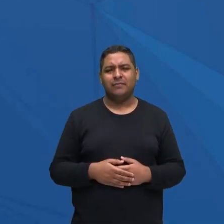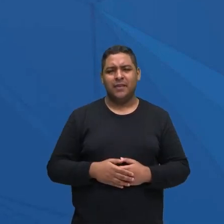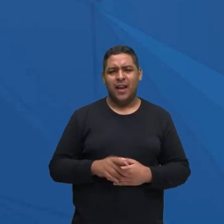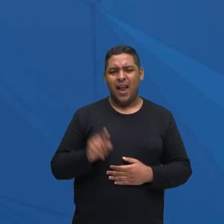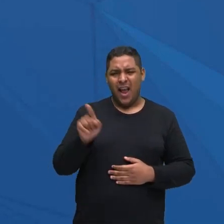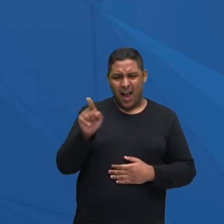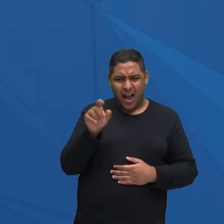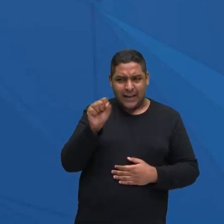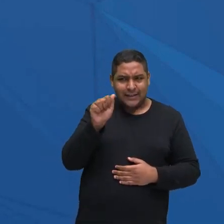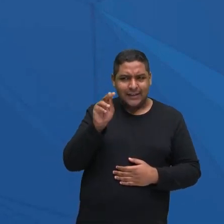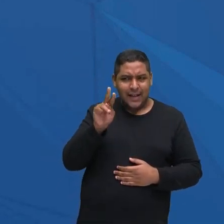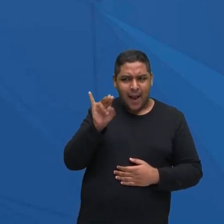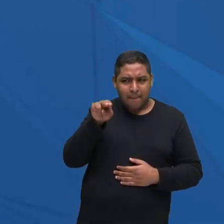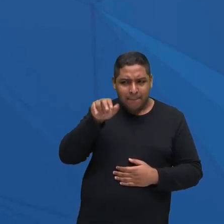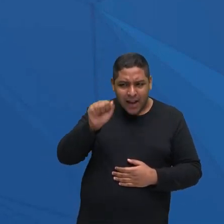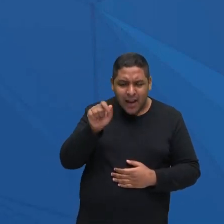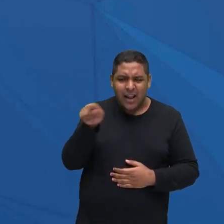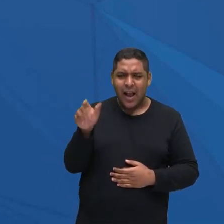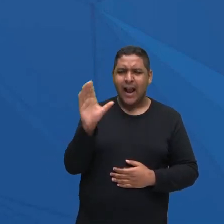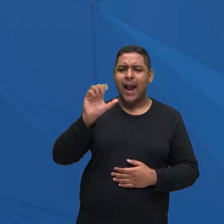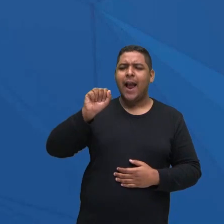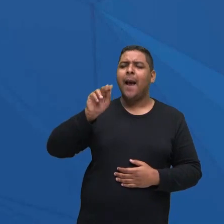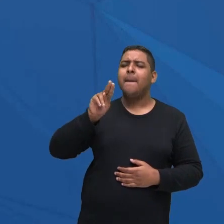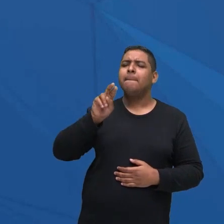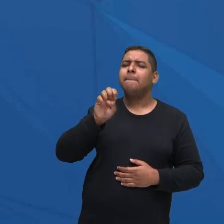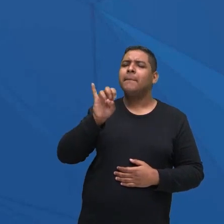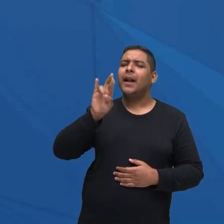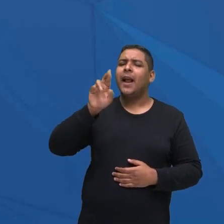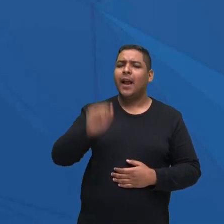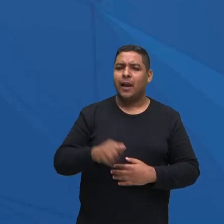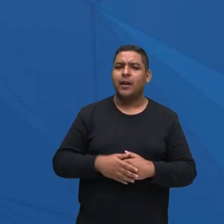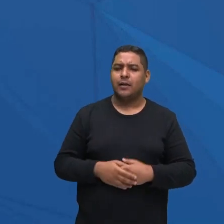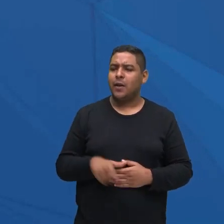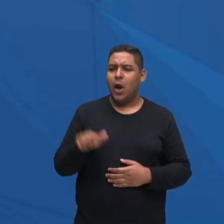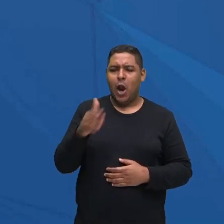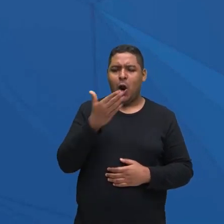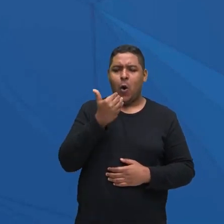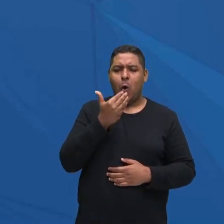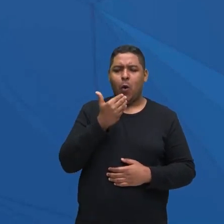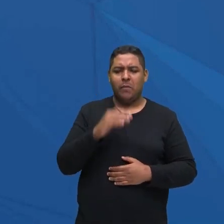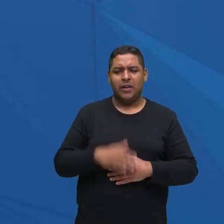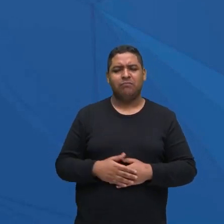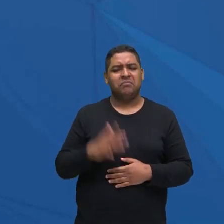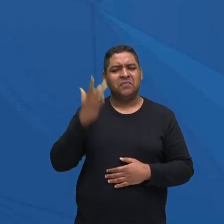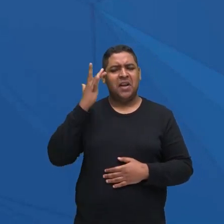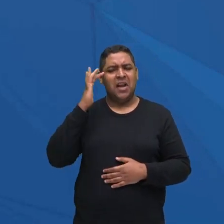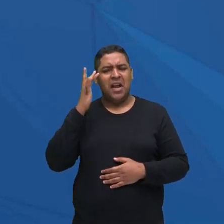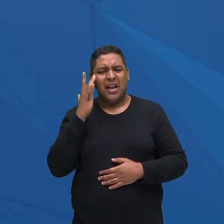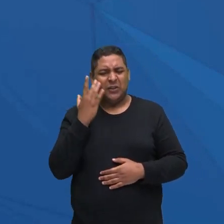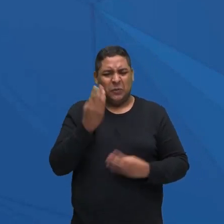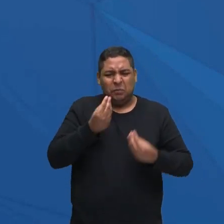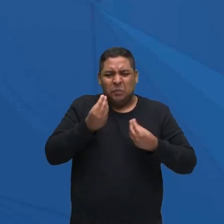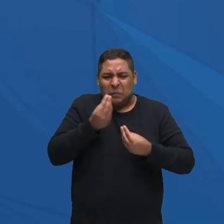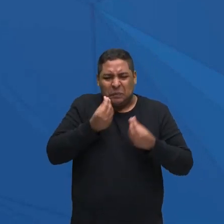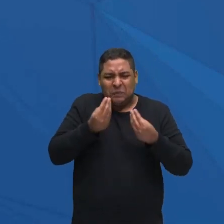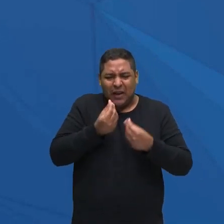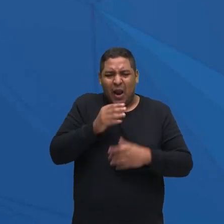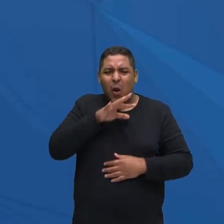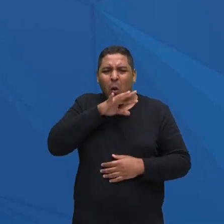Sabrina estava ali cabreira com aquele, sei lá, com aquela comida, né? Porque achou ali que estava meio azedo, então ela estava